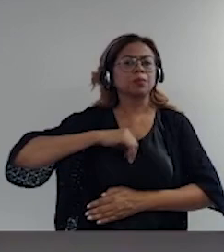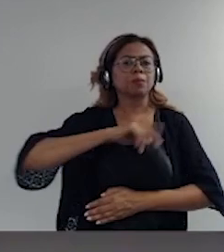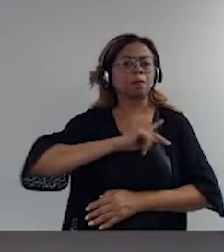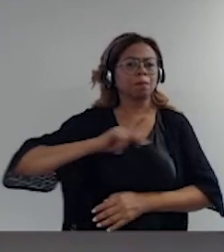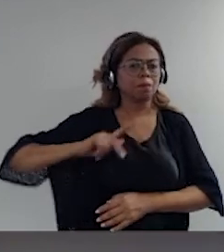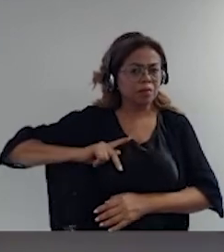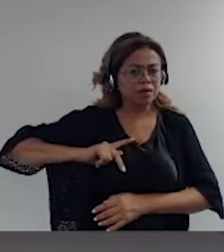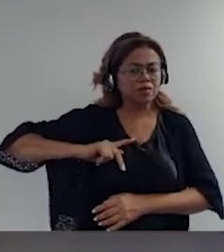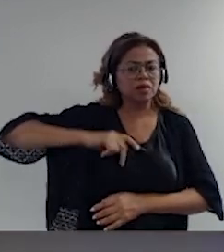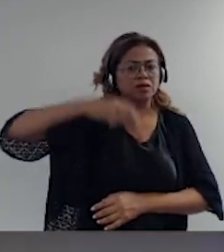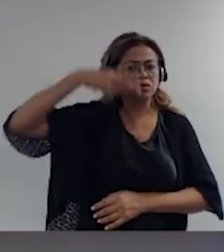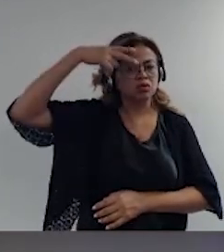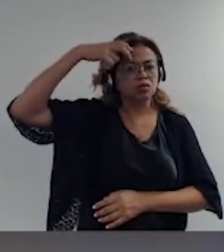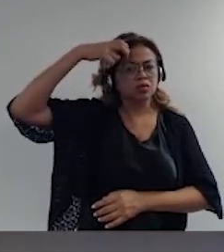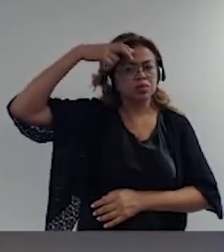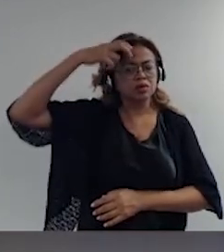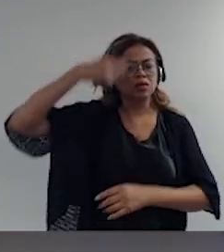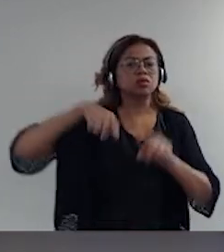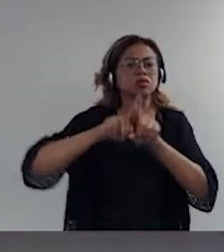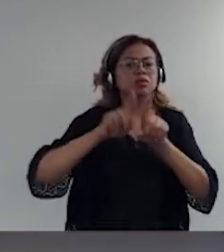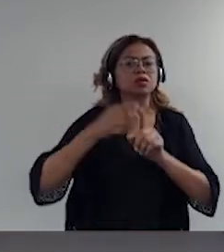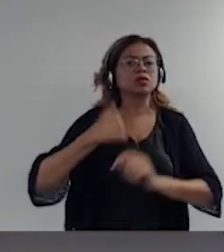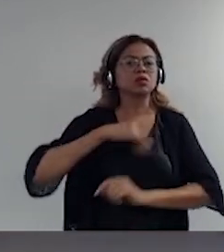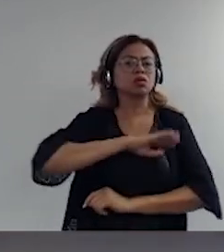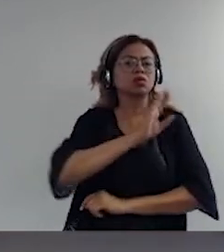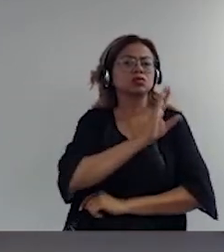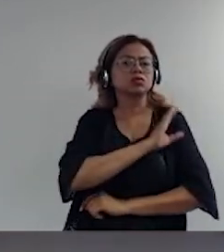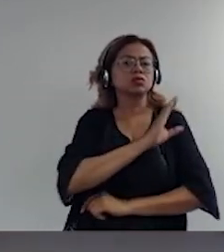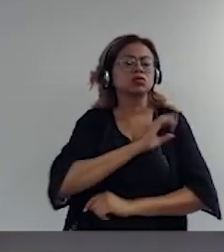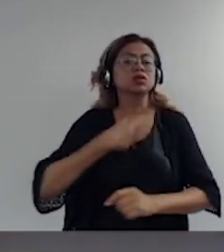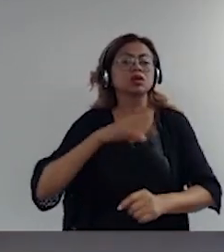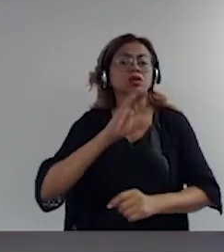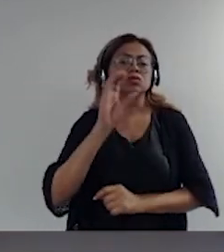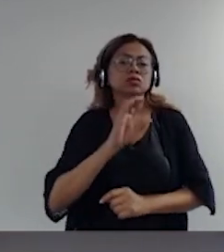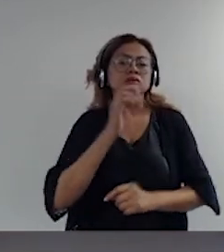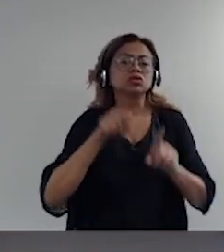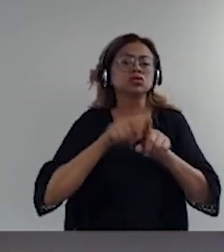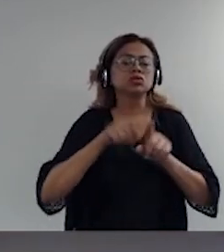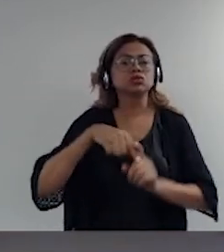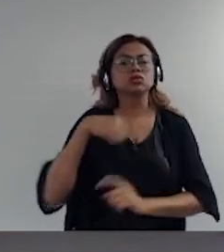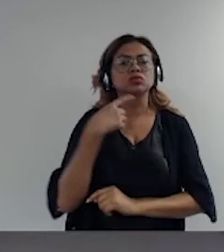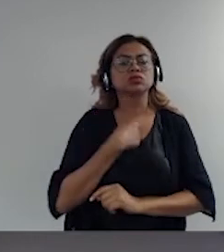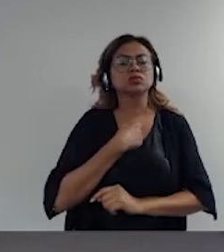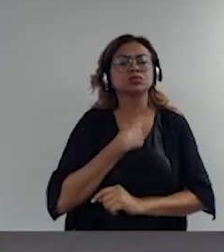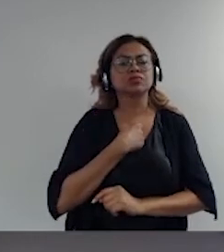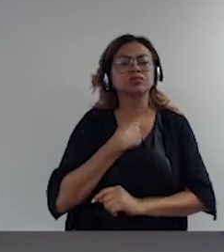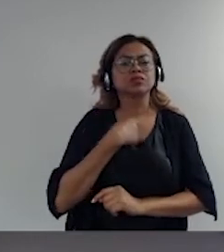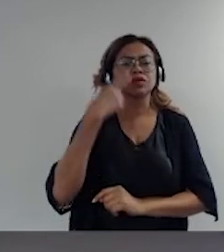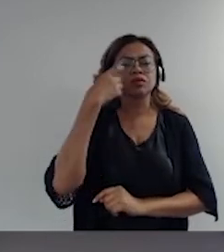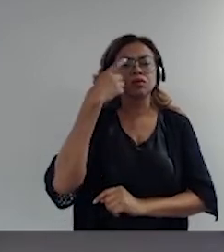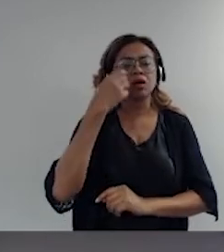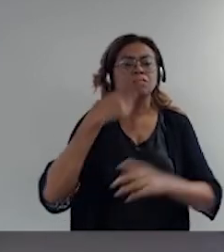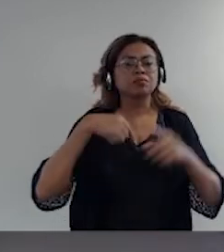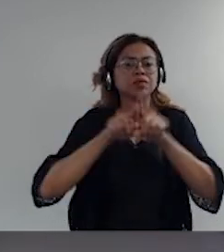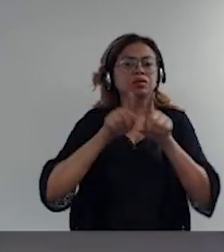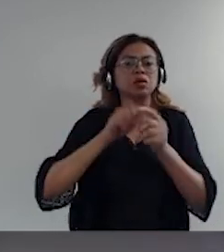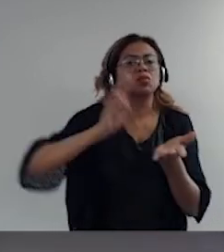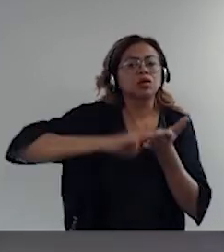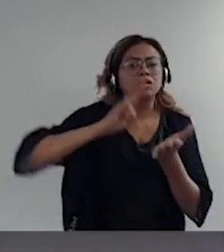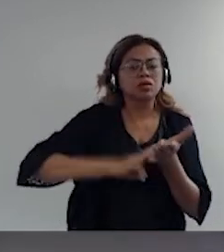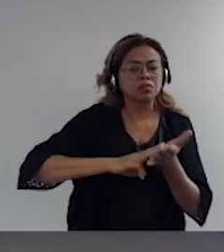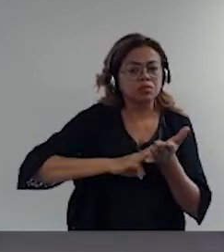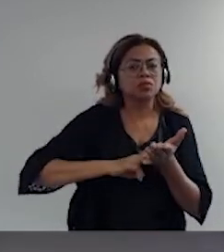Felipe Santa Cruz, o nosso coordenador científico, Dr. Marcos Prado Coelho, membro